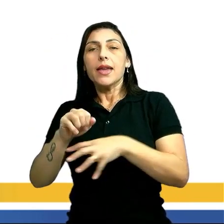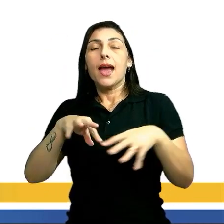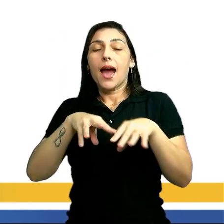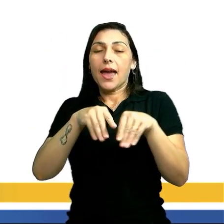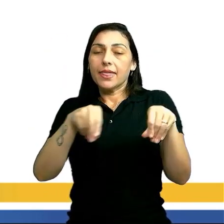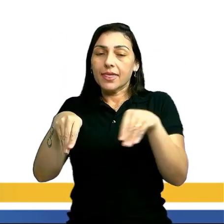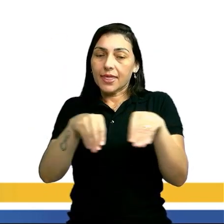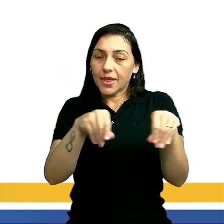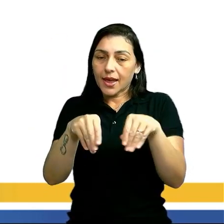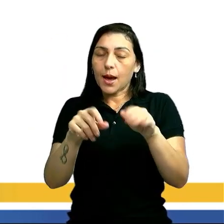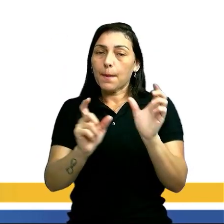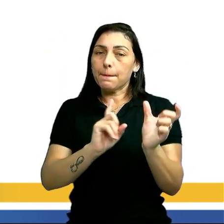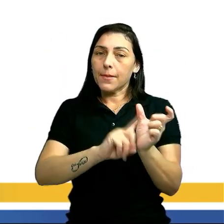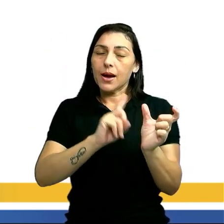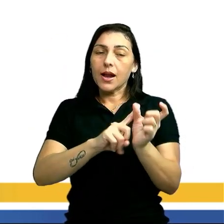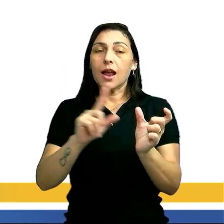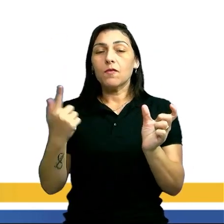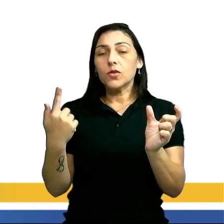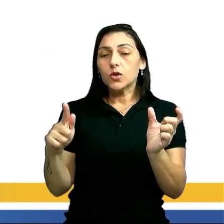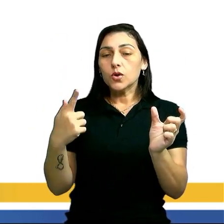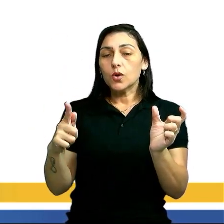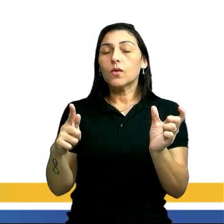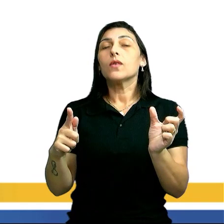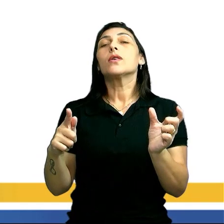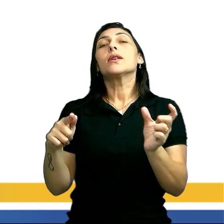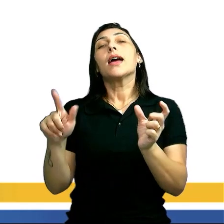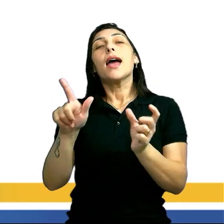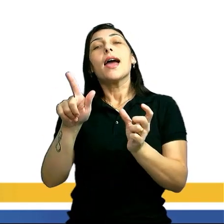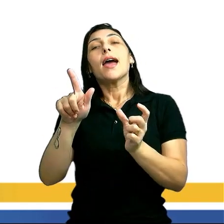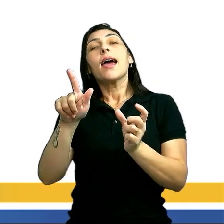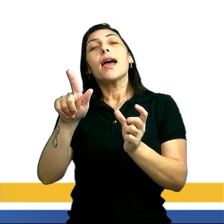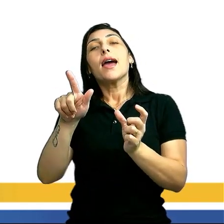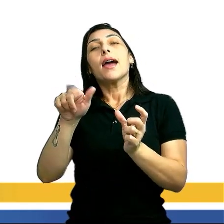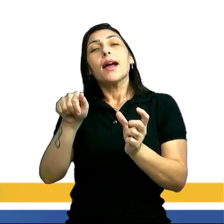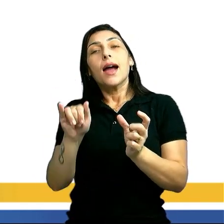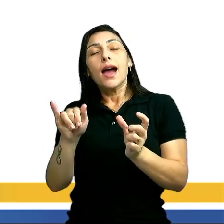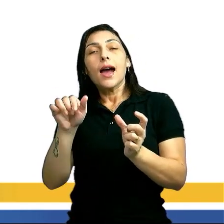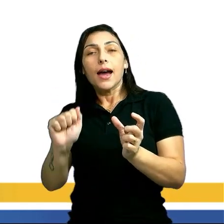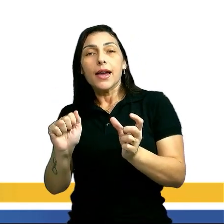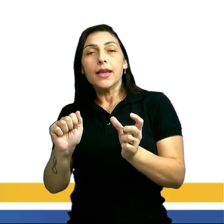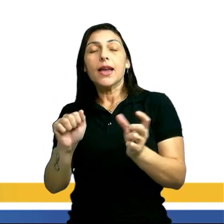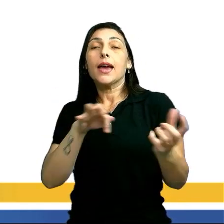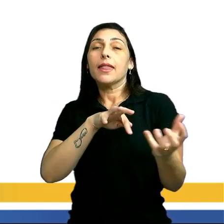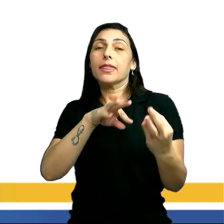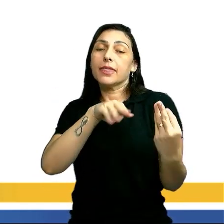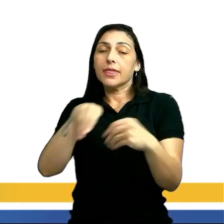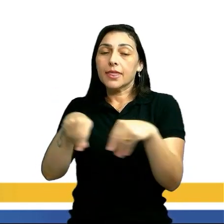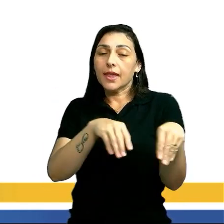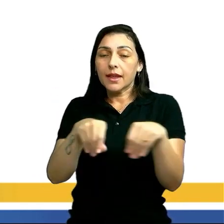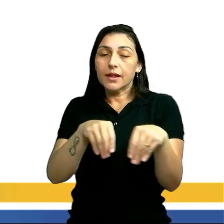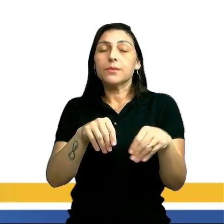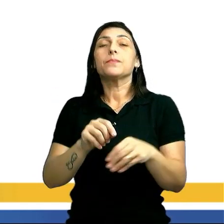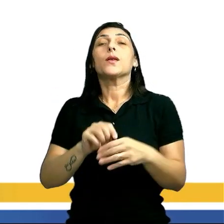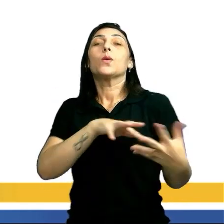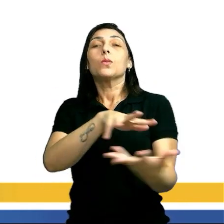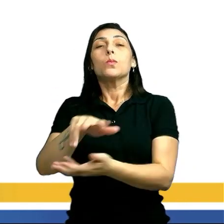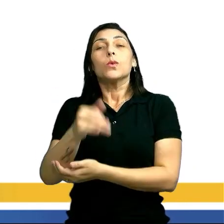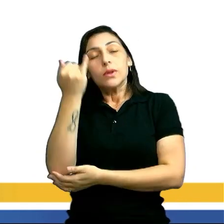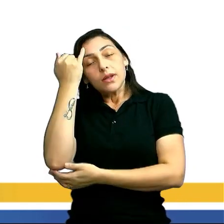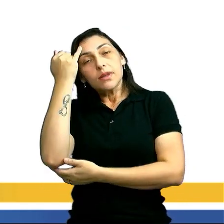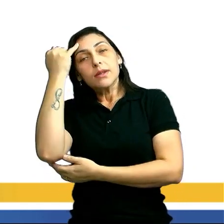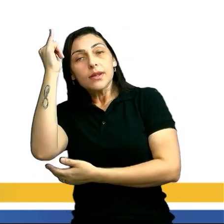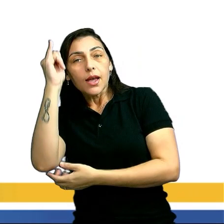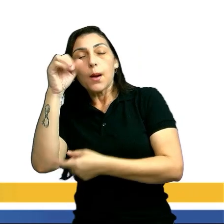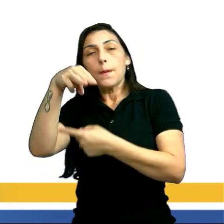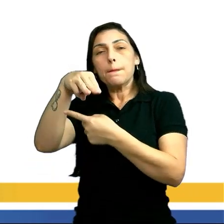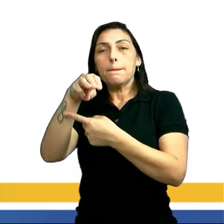Gaia, né? Daí a palavra geografia vem de Gaia, né? Da geografia. Bom, enfim, o mundo das ideias, que é o